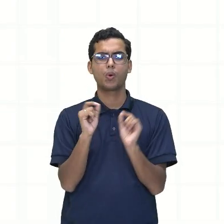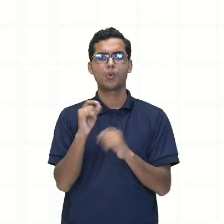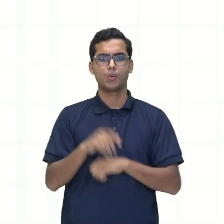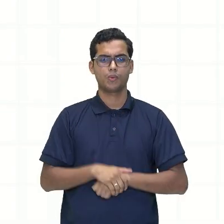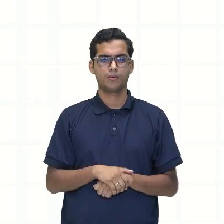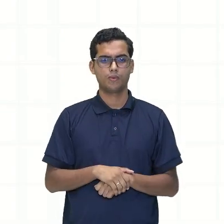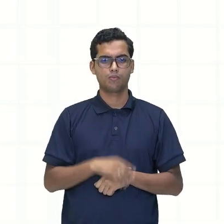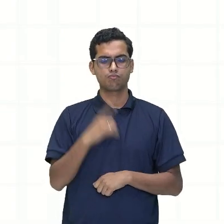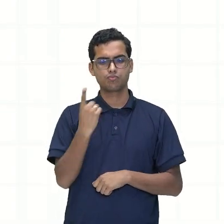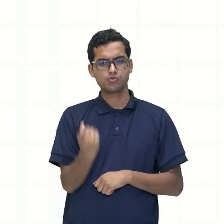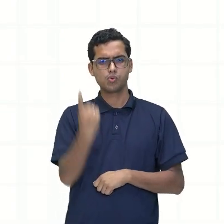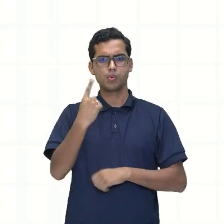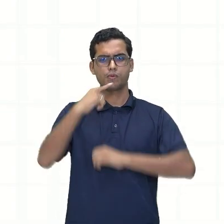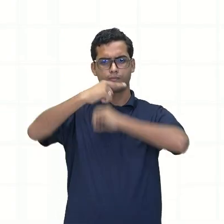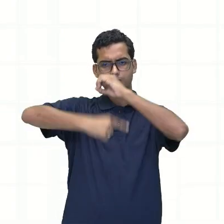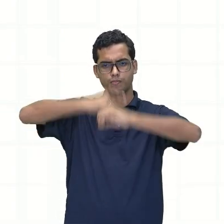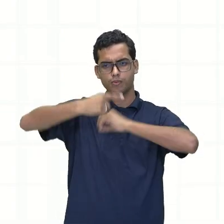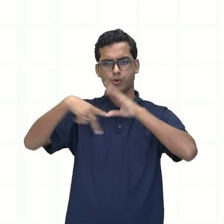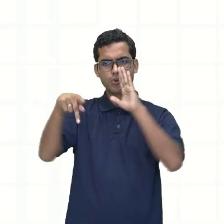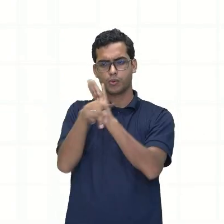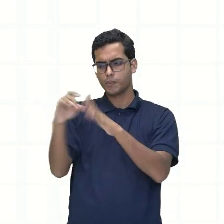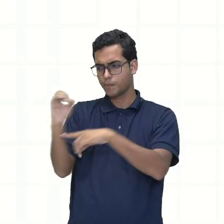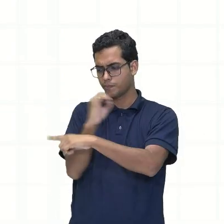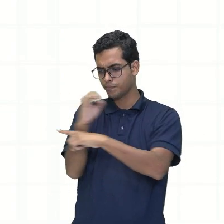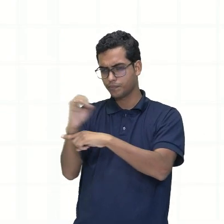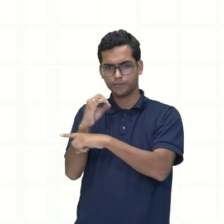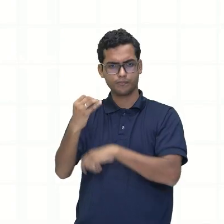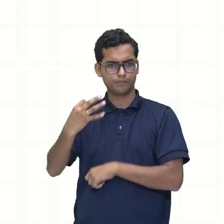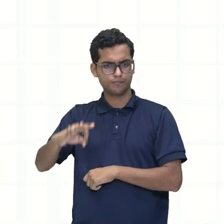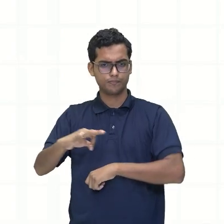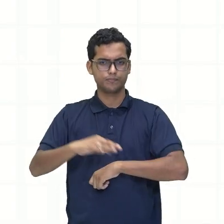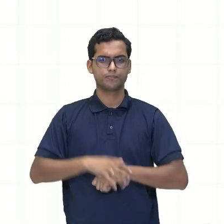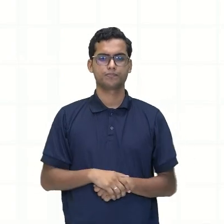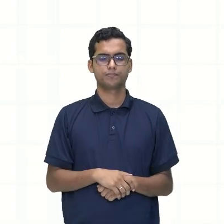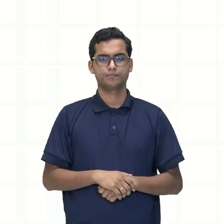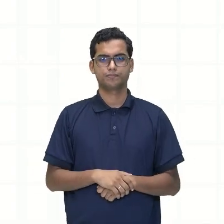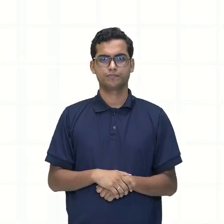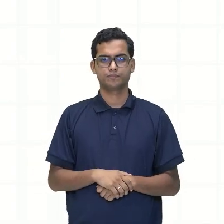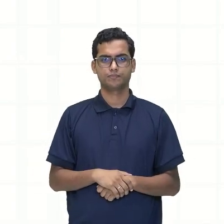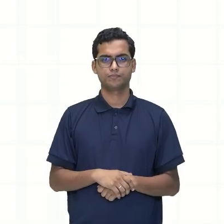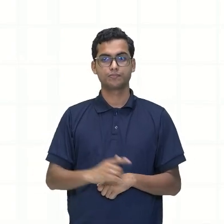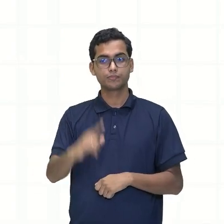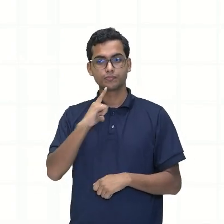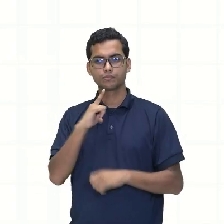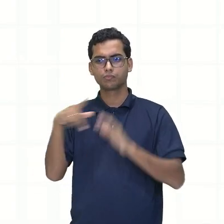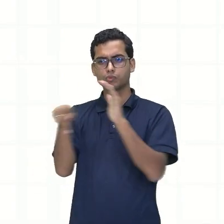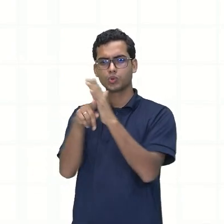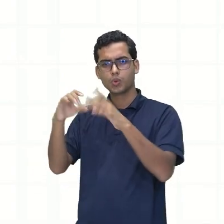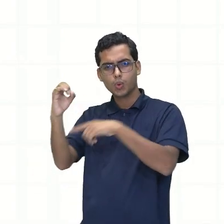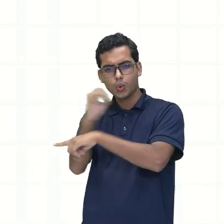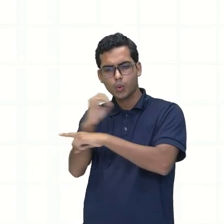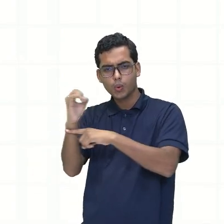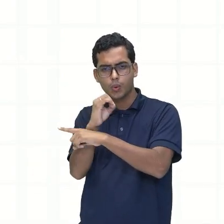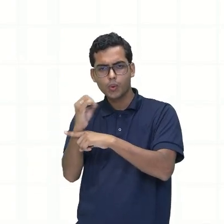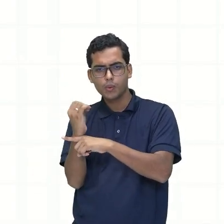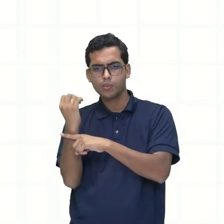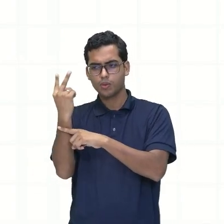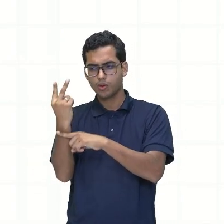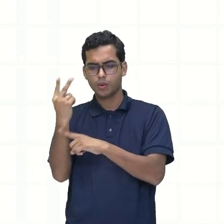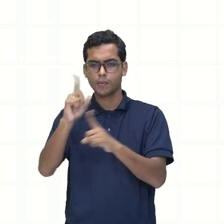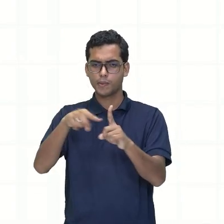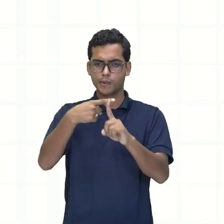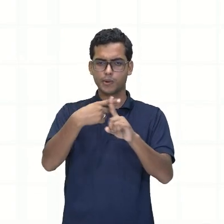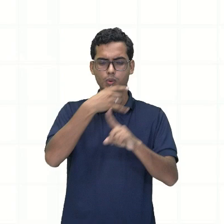apenas um átomo de oxigênio. Então, nós temos aqui oxigênio 2, com a ação do